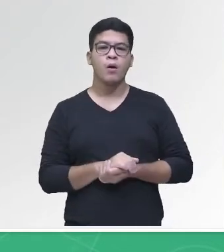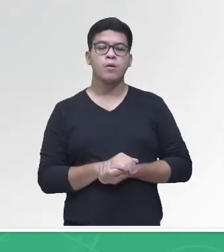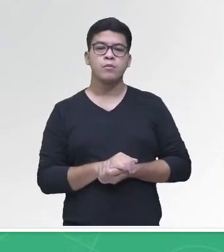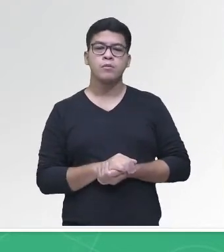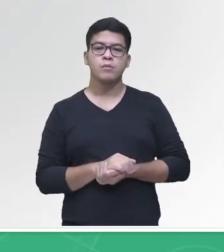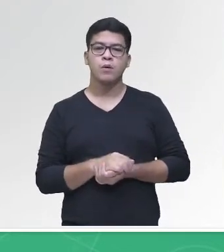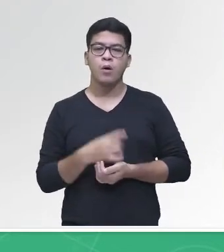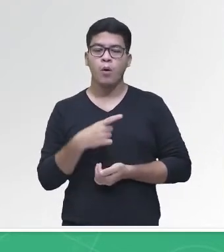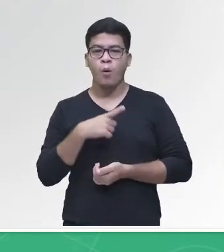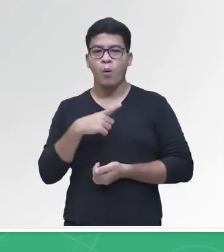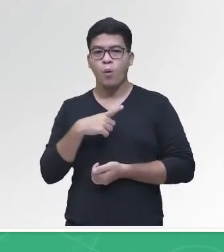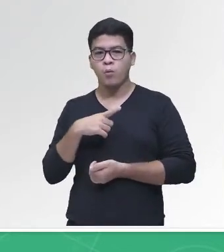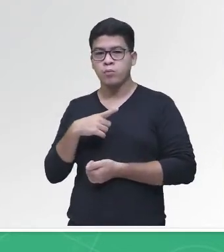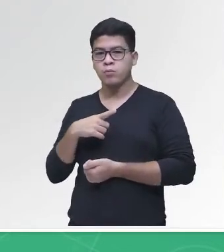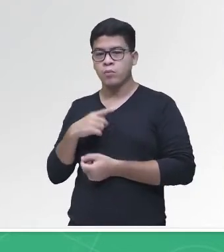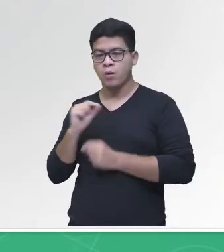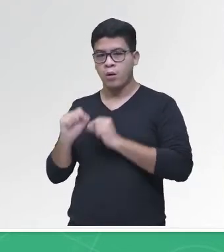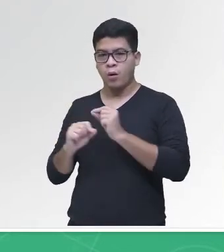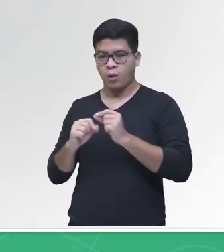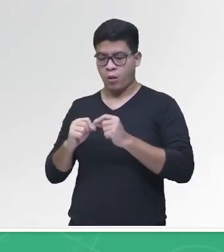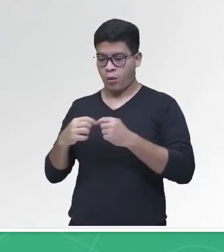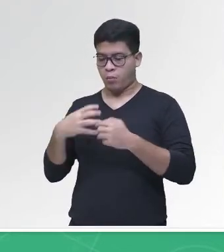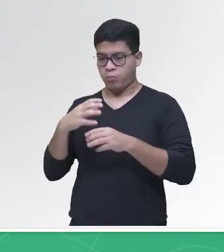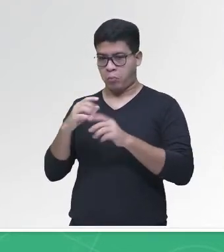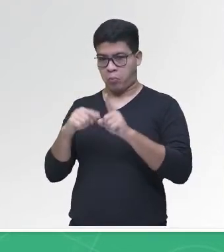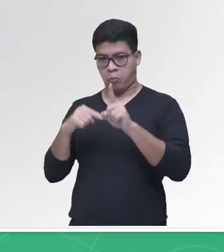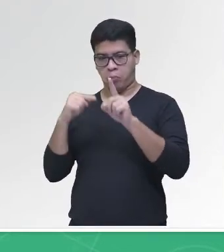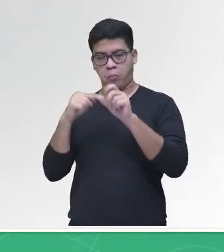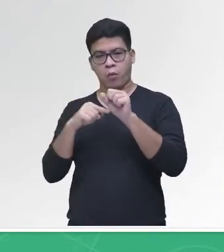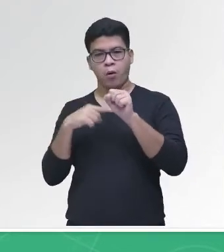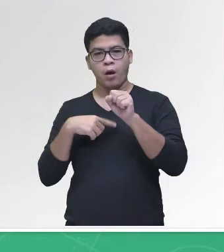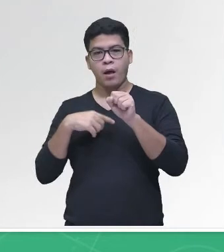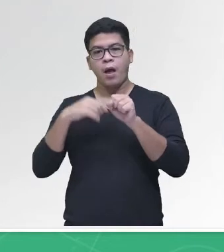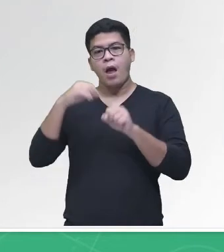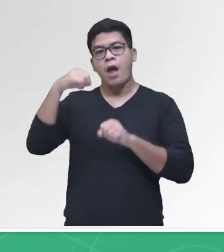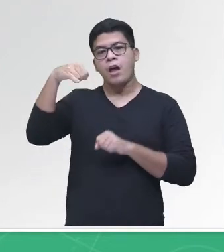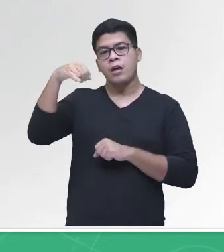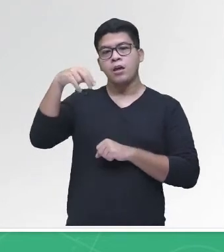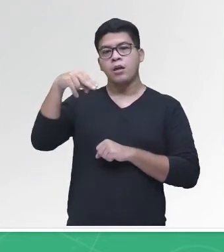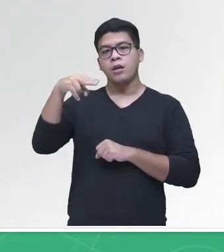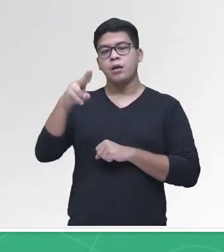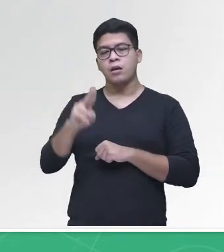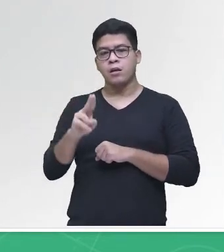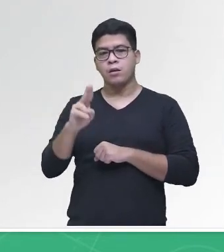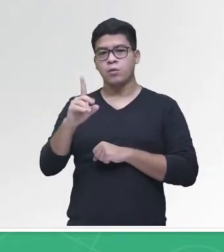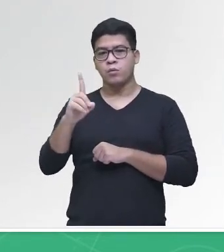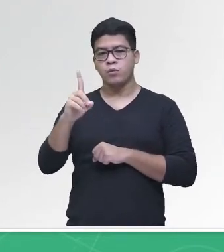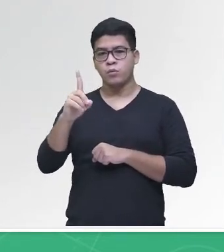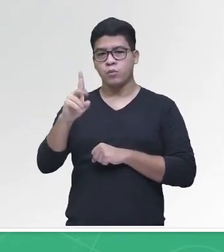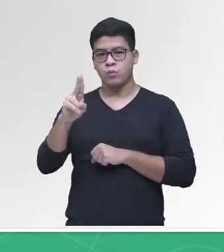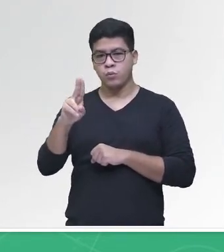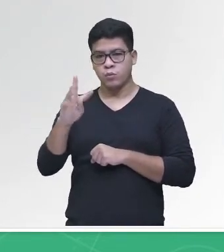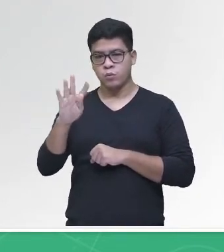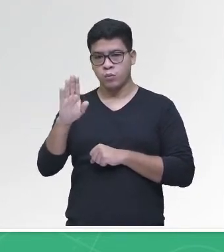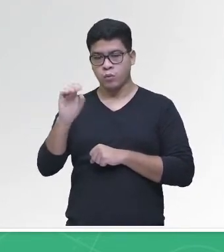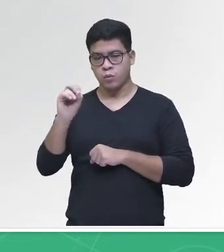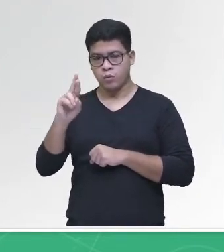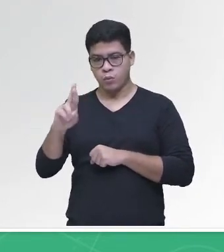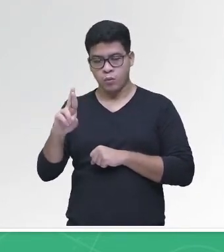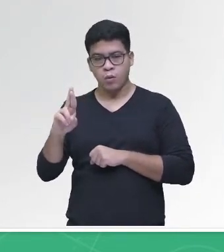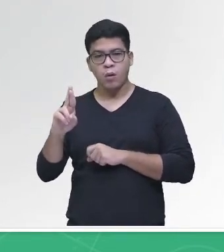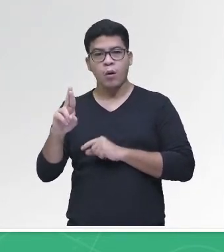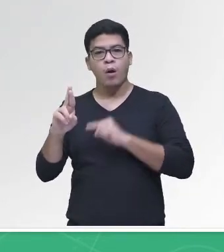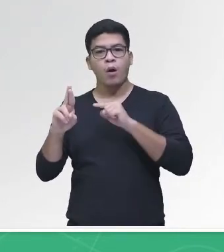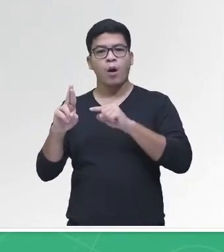indutor. Já o corpo neutro, ele é induzido. Então, tem 2 corpos. O corpo A, ele vai ser o indutor, porque